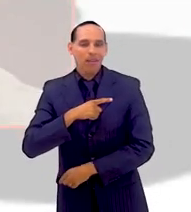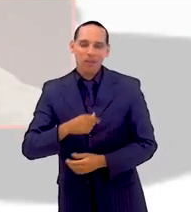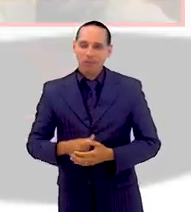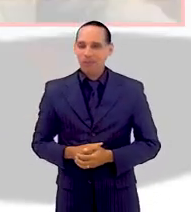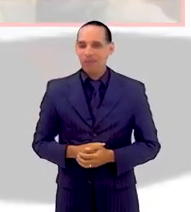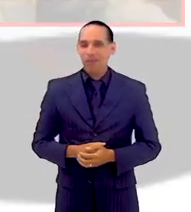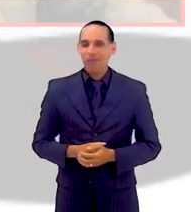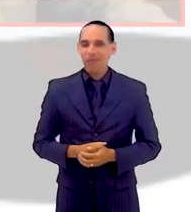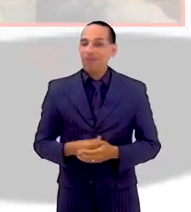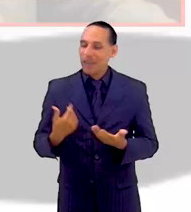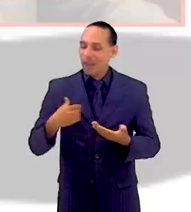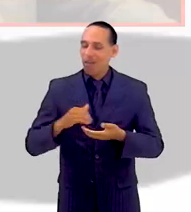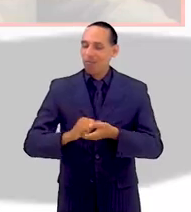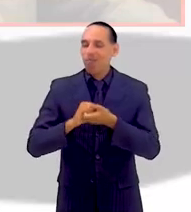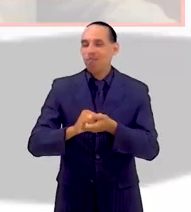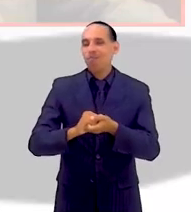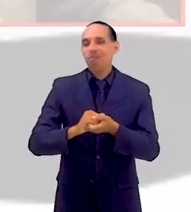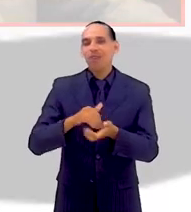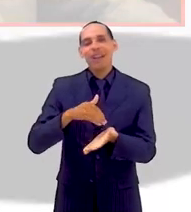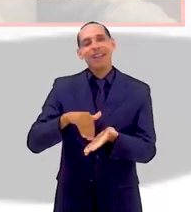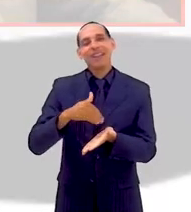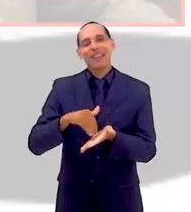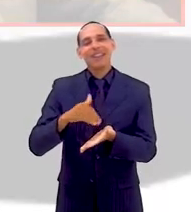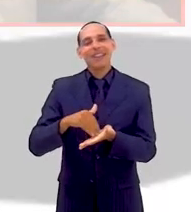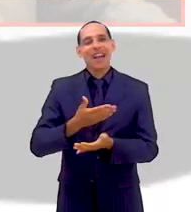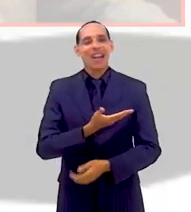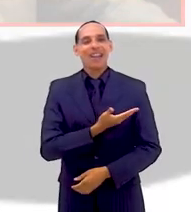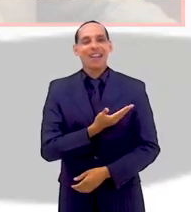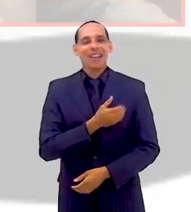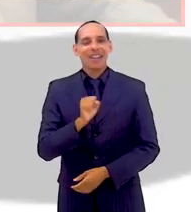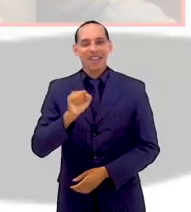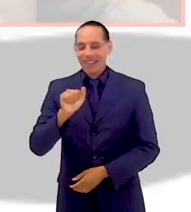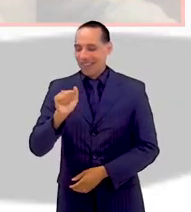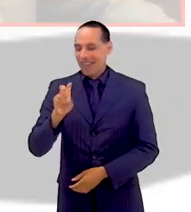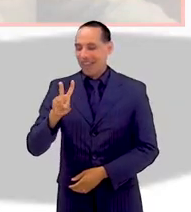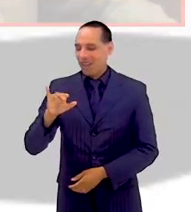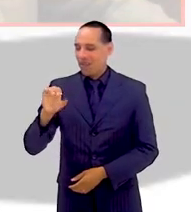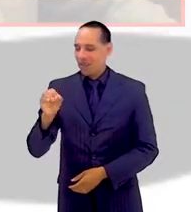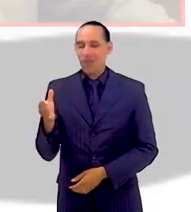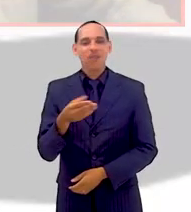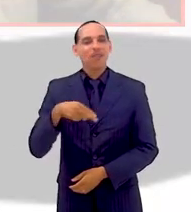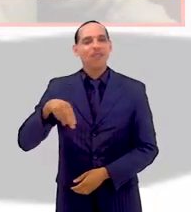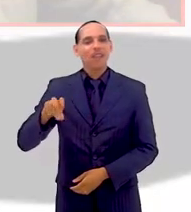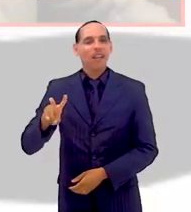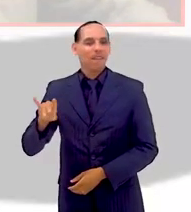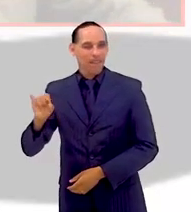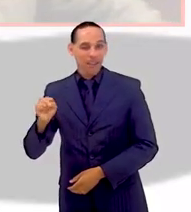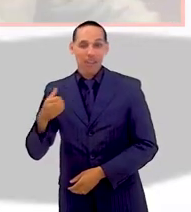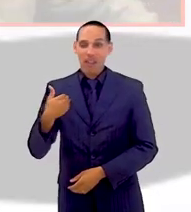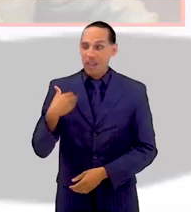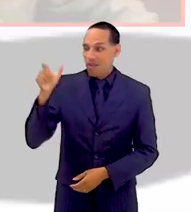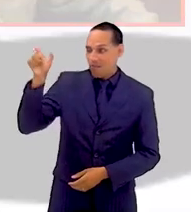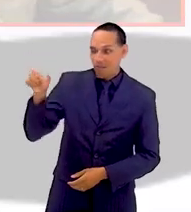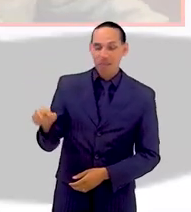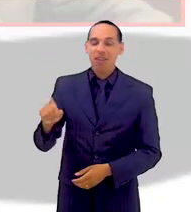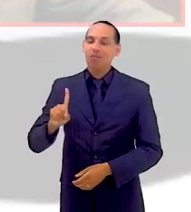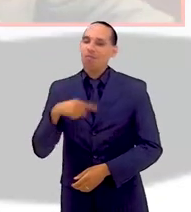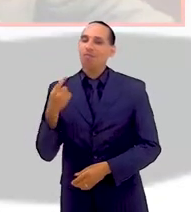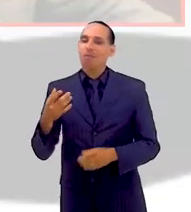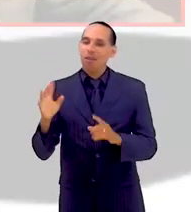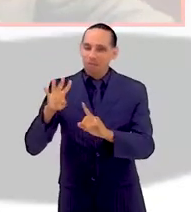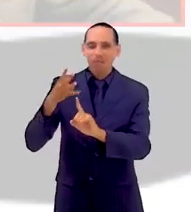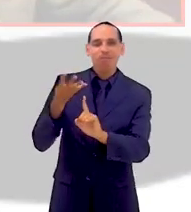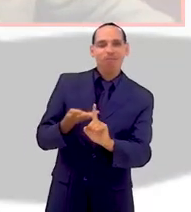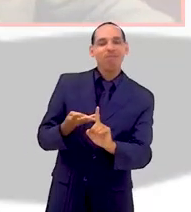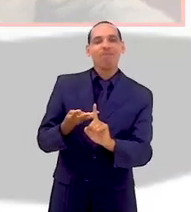verdade? O nosso, até quero saudar aqui ao caro amigo Sávio Neves, a quem nós dois, eu e o Alexandre, rendemos homenagem. Então,